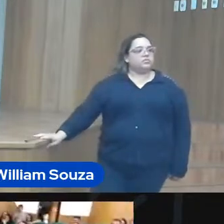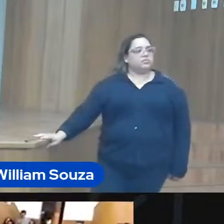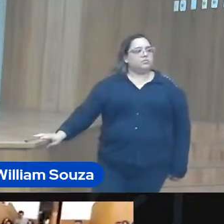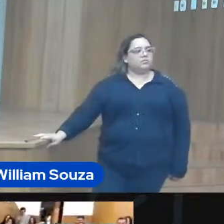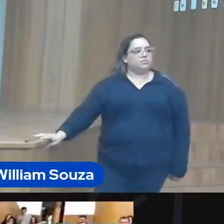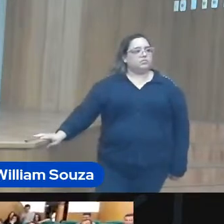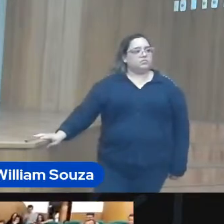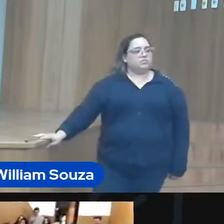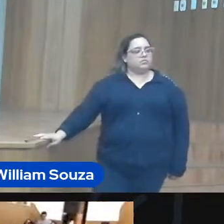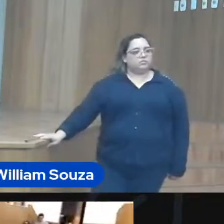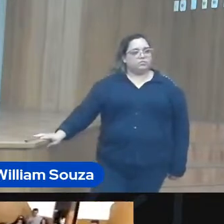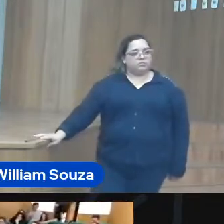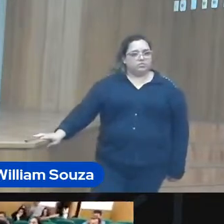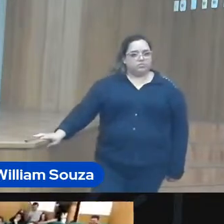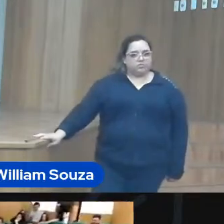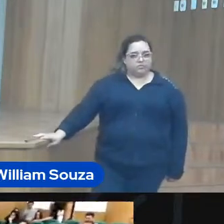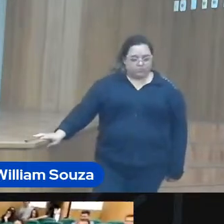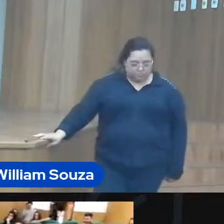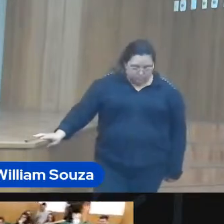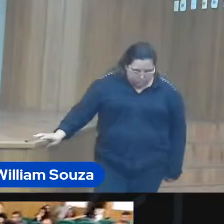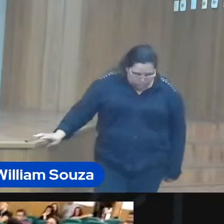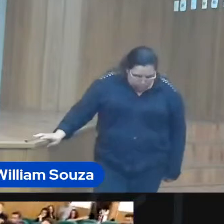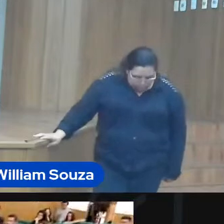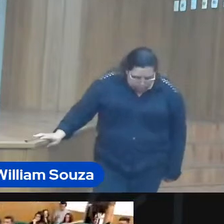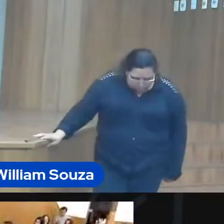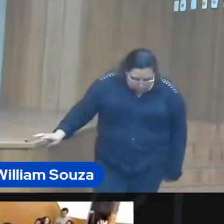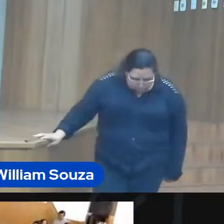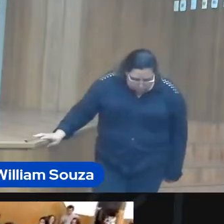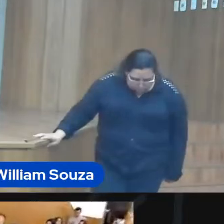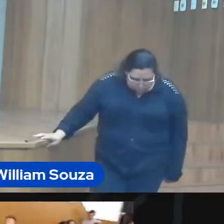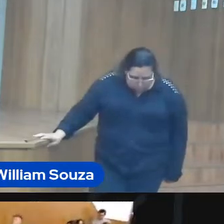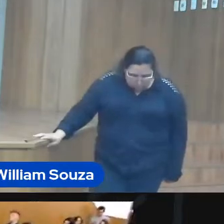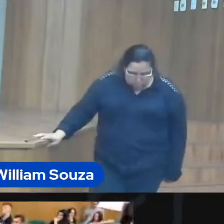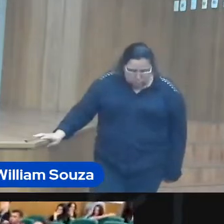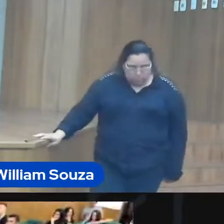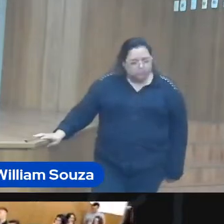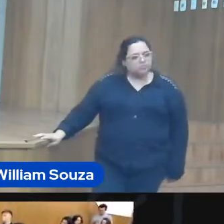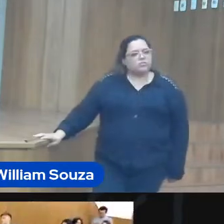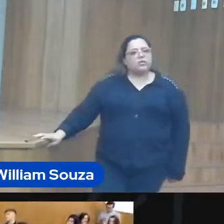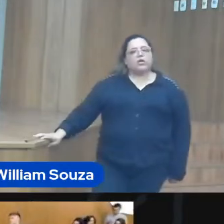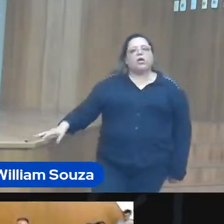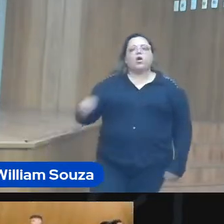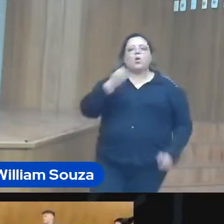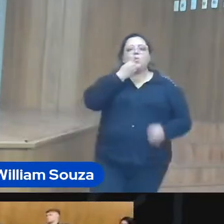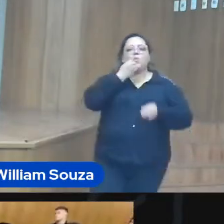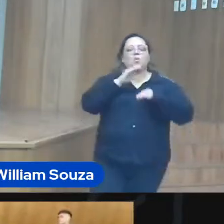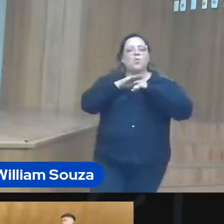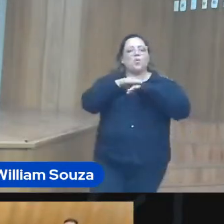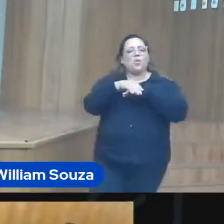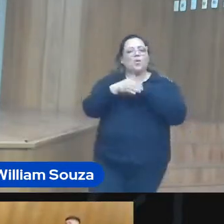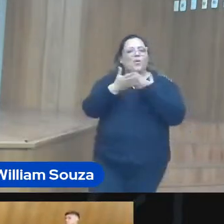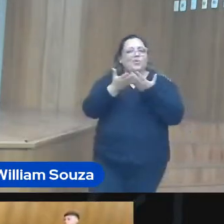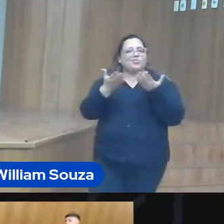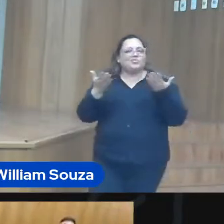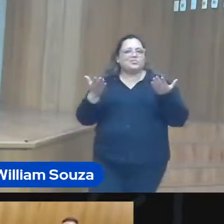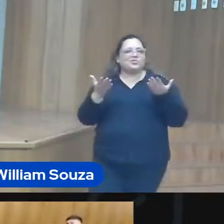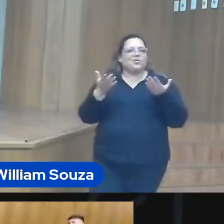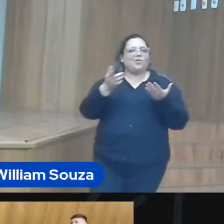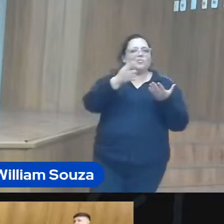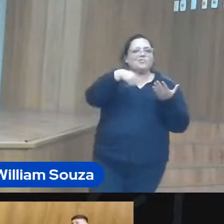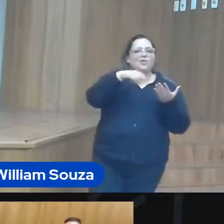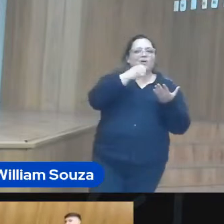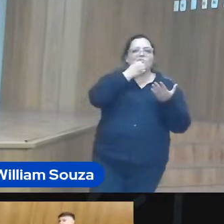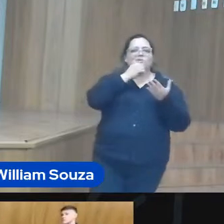fazer a sua colocação. Boa noite, todo mundo. Boa